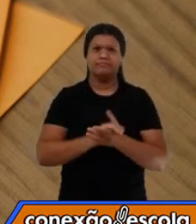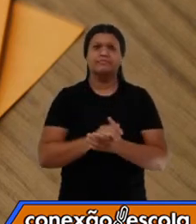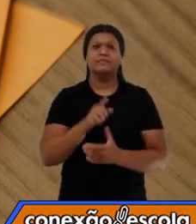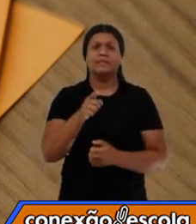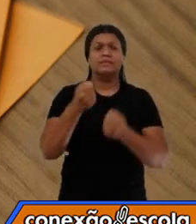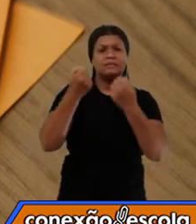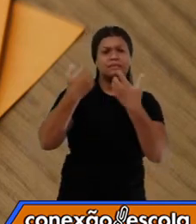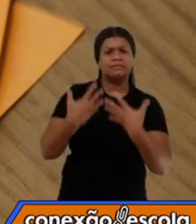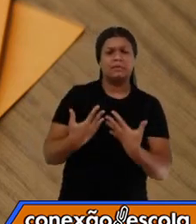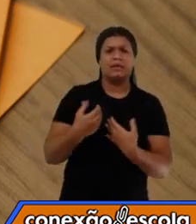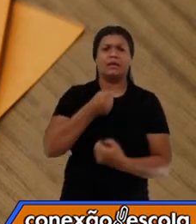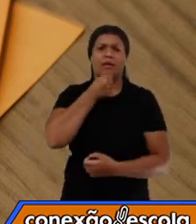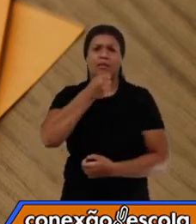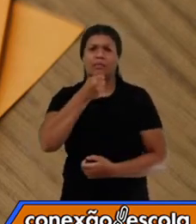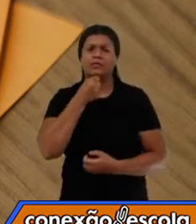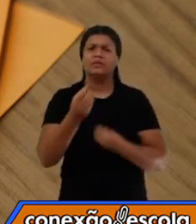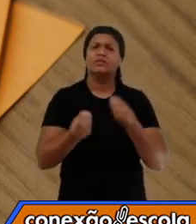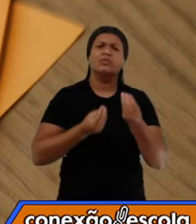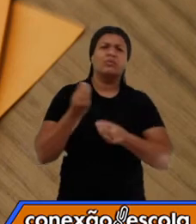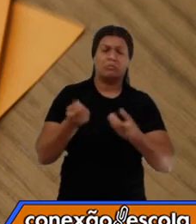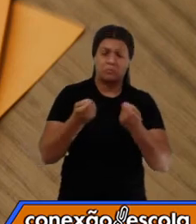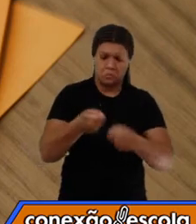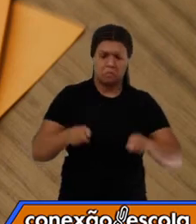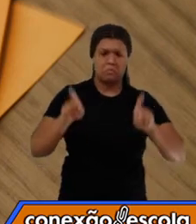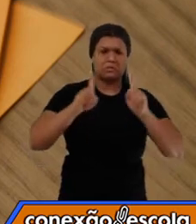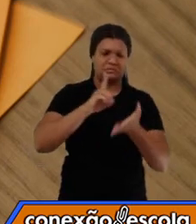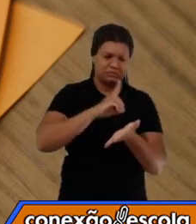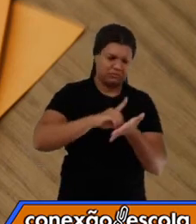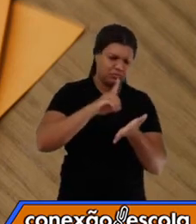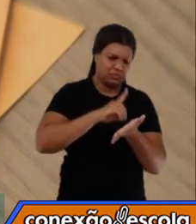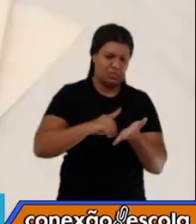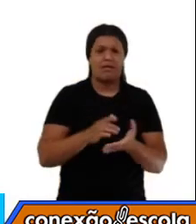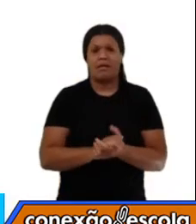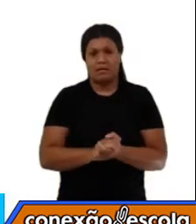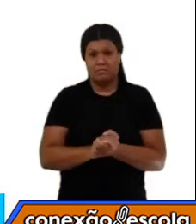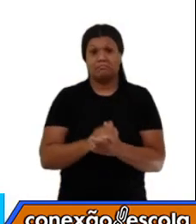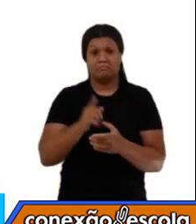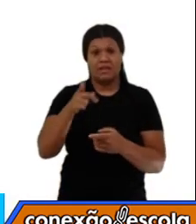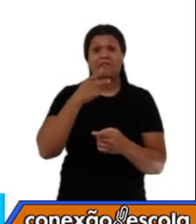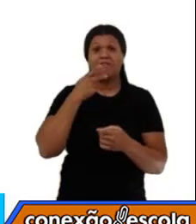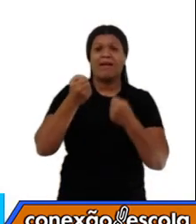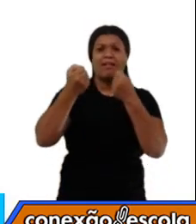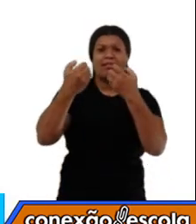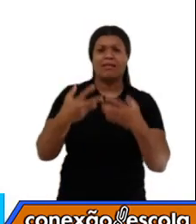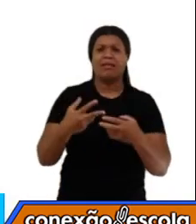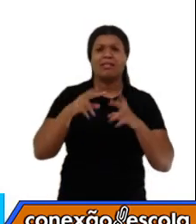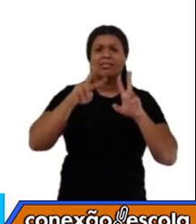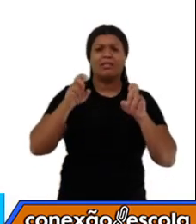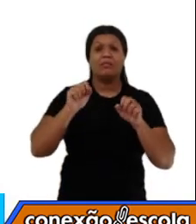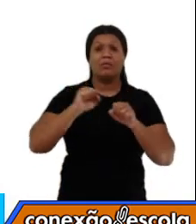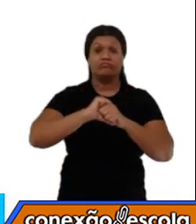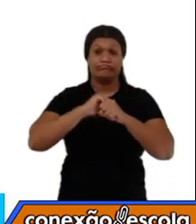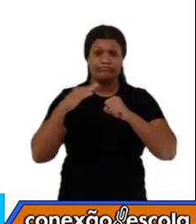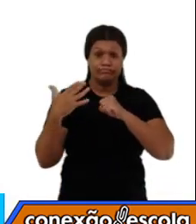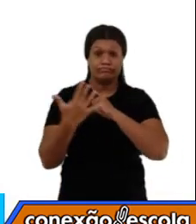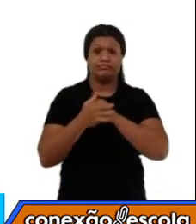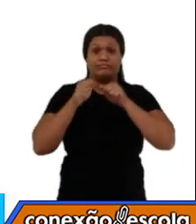reportagem? Nem é preciso a gente pegar o dicionário, né? Está falando sobre as infecções de coronavírus